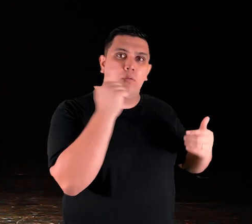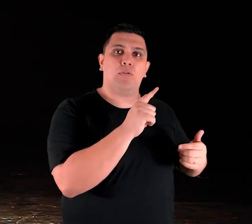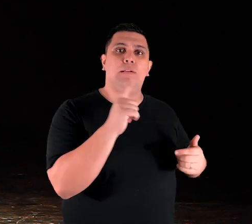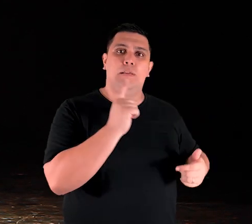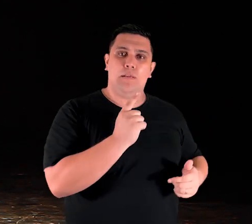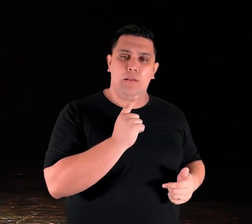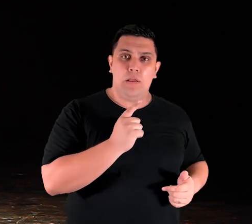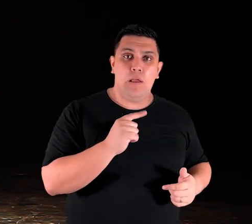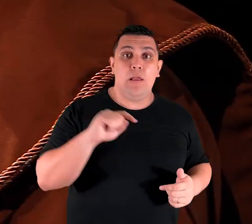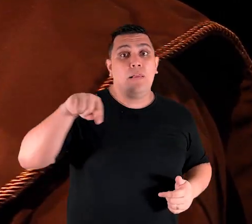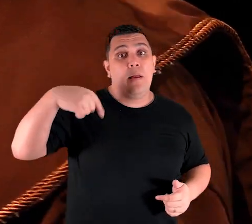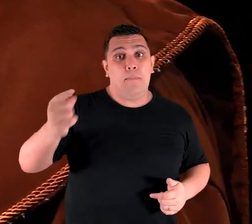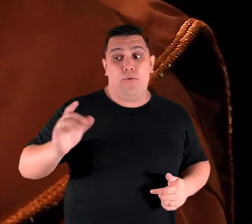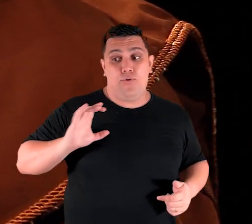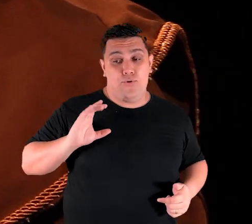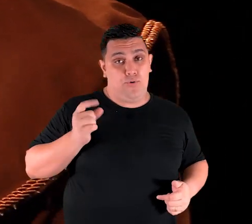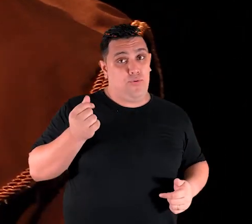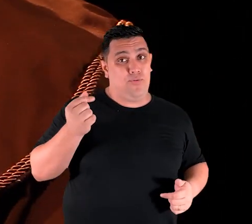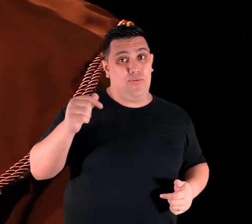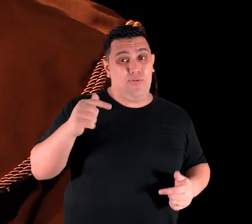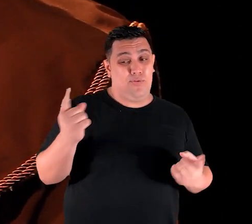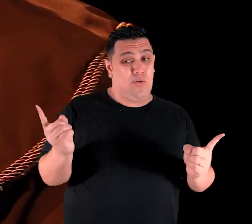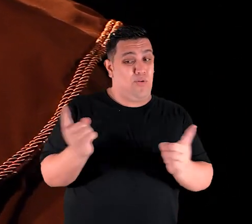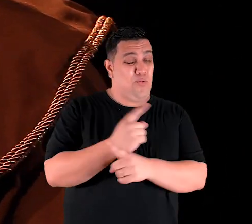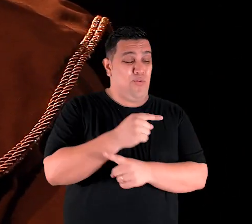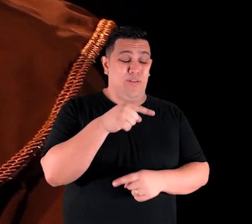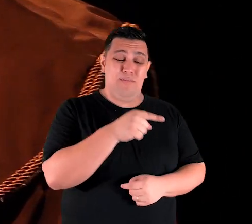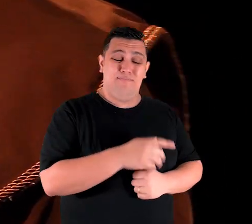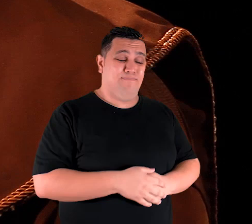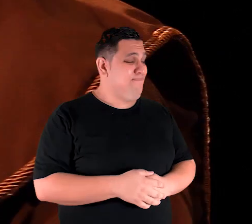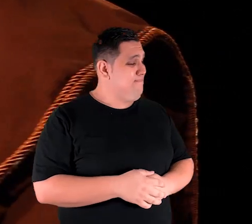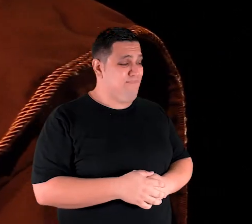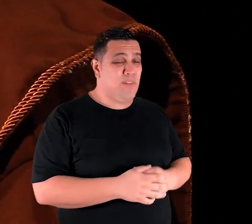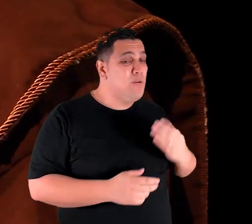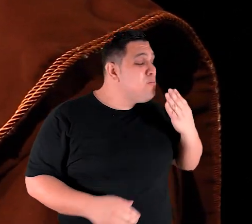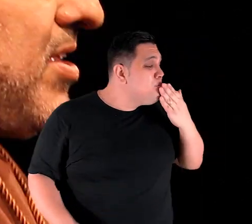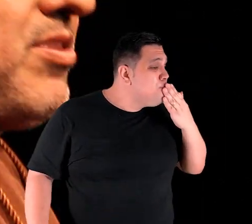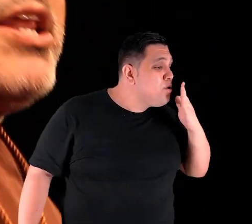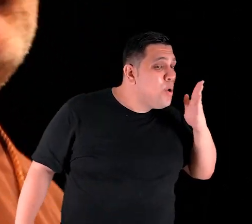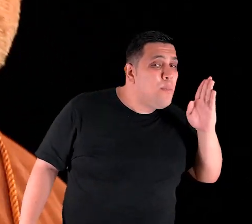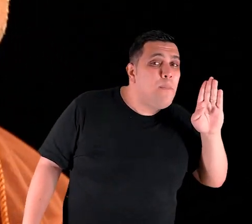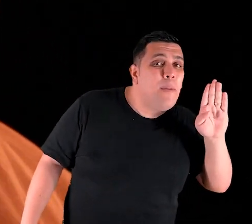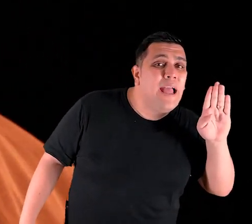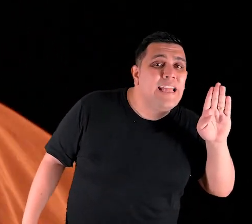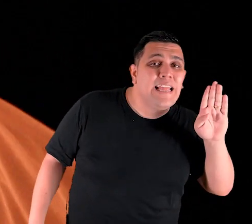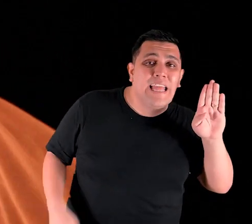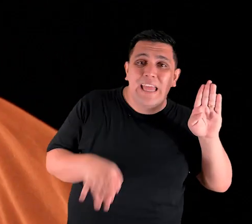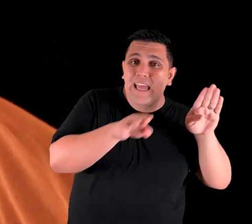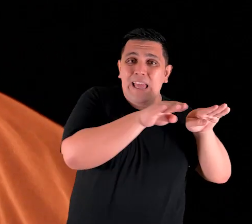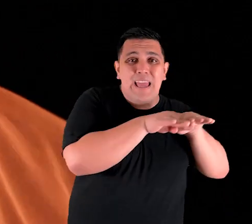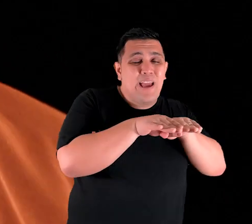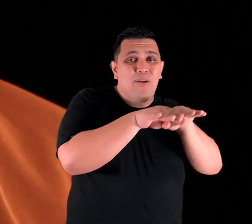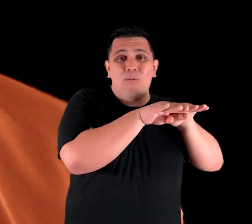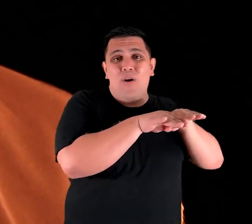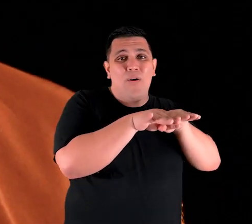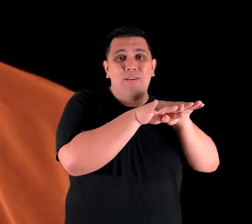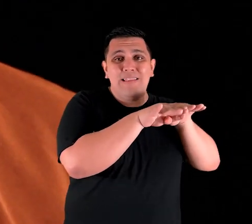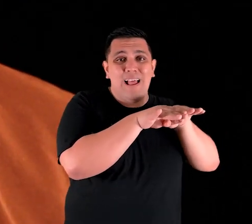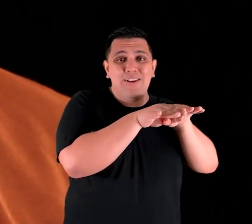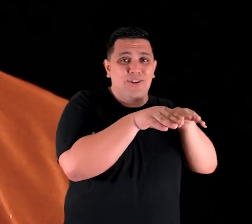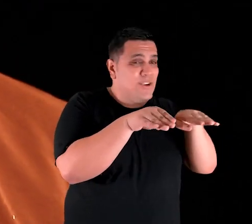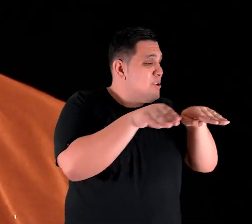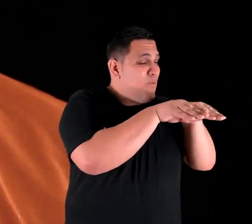ao capitalismo e ao liberalismo, que eles prometem dar igualdade a